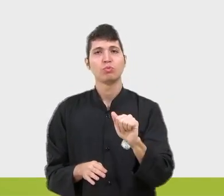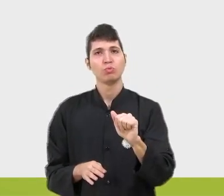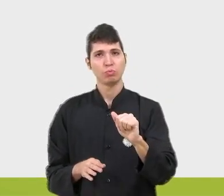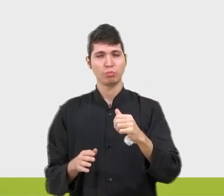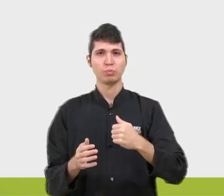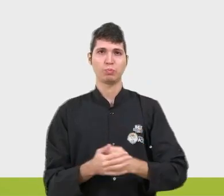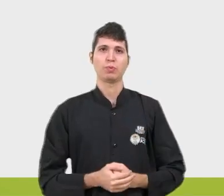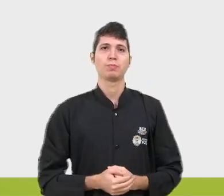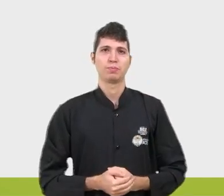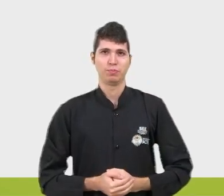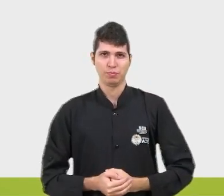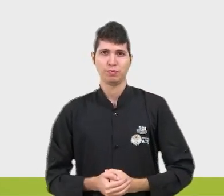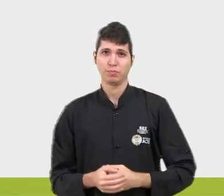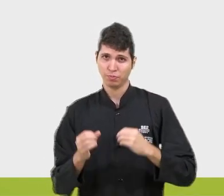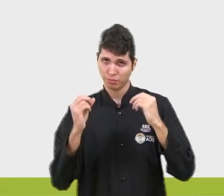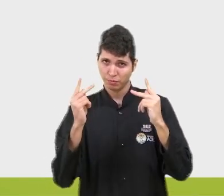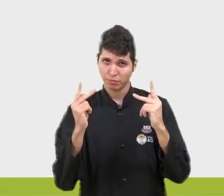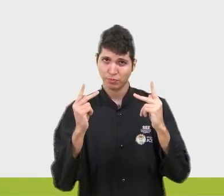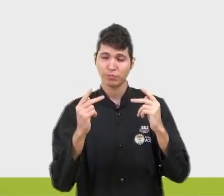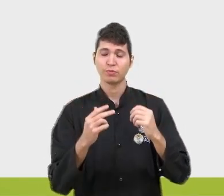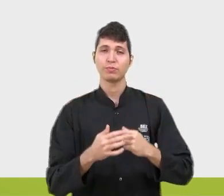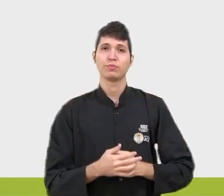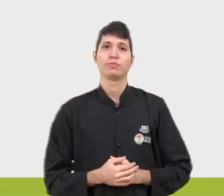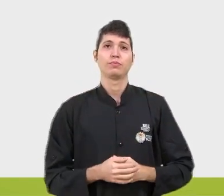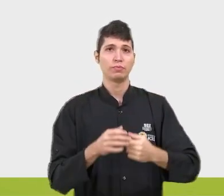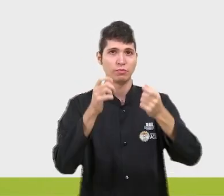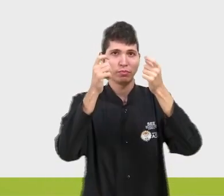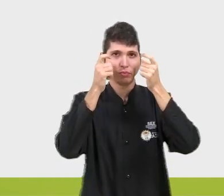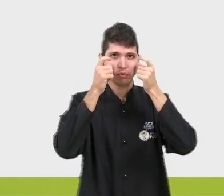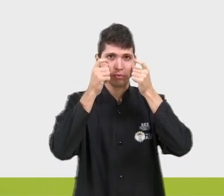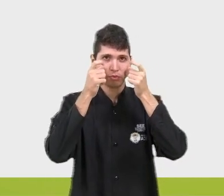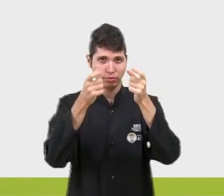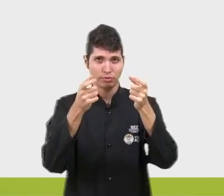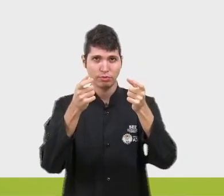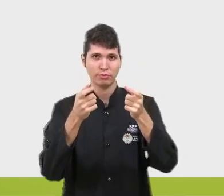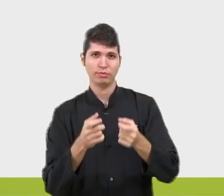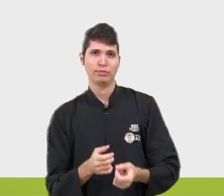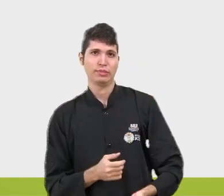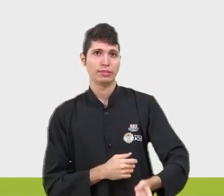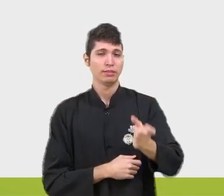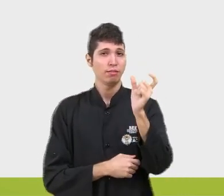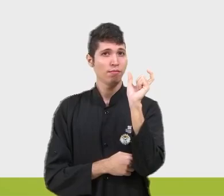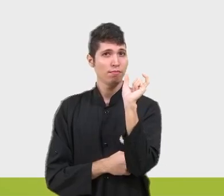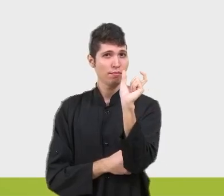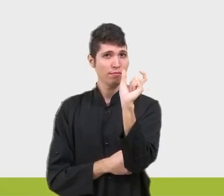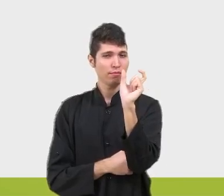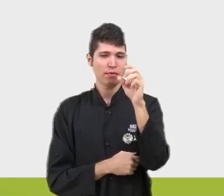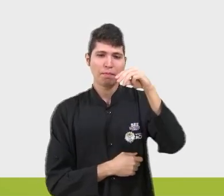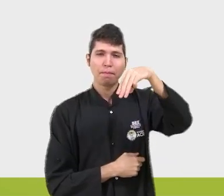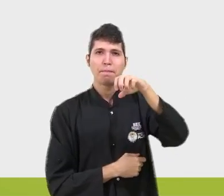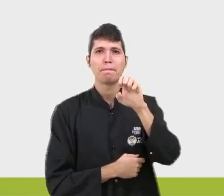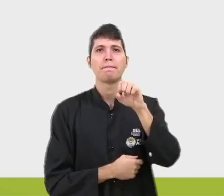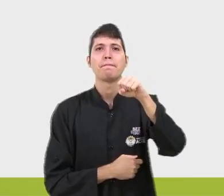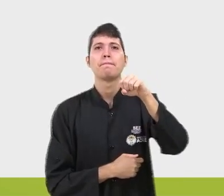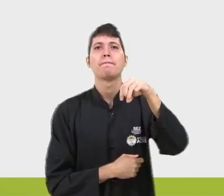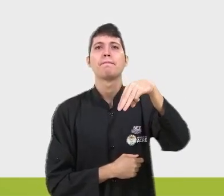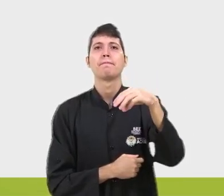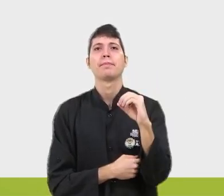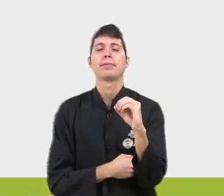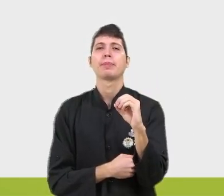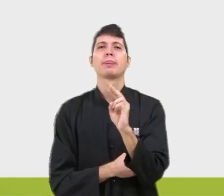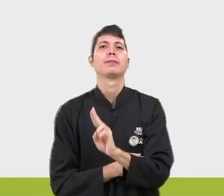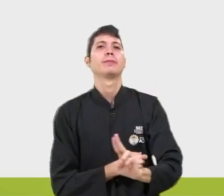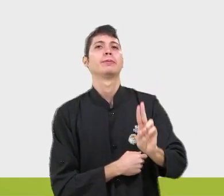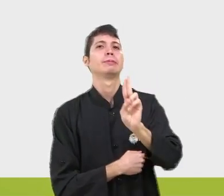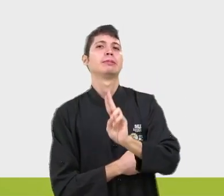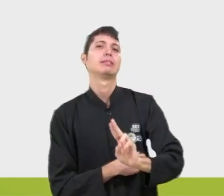bom? E aí, atenção, a palavra mesmo é utilizada